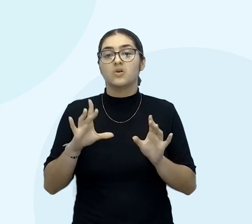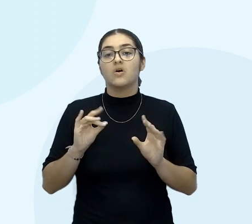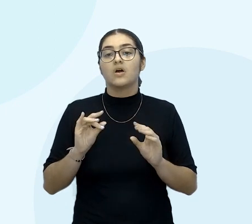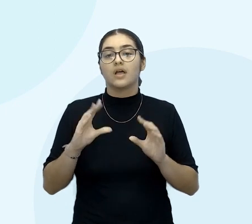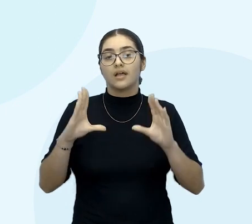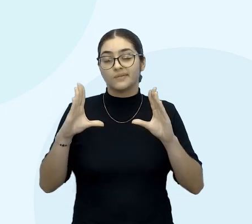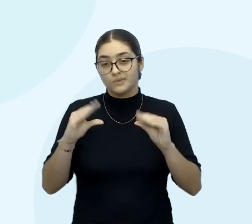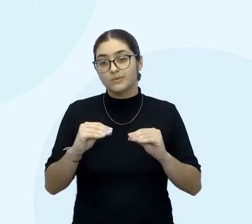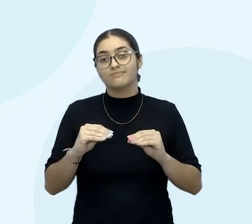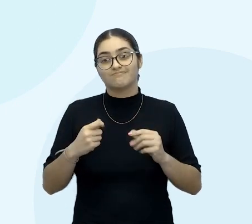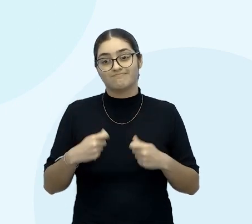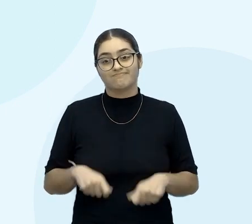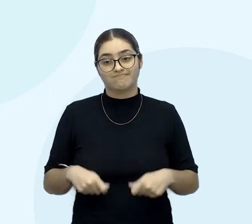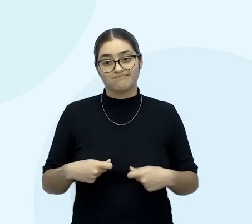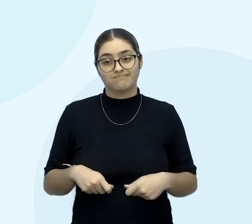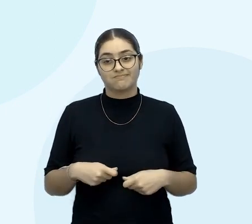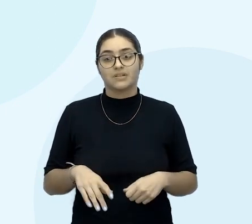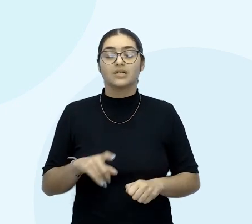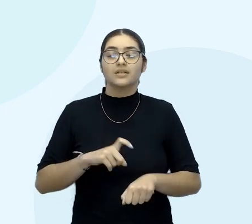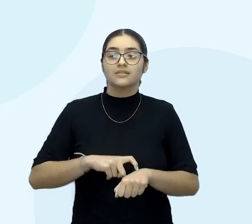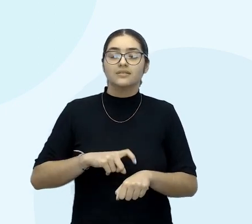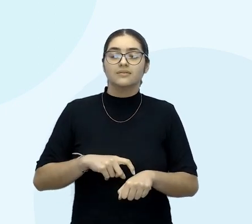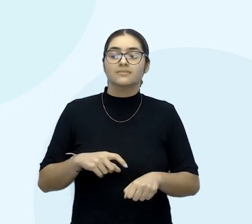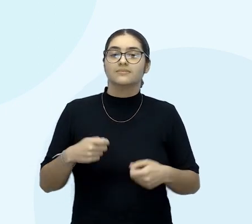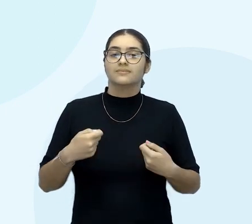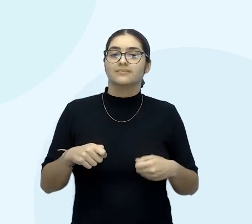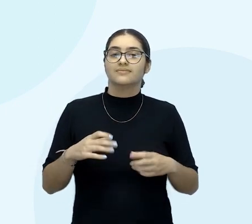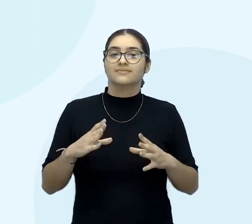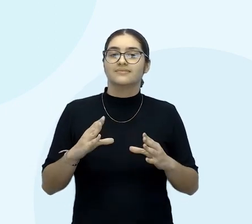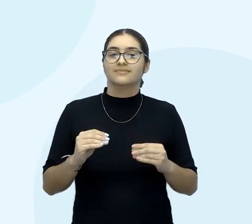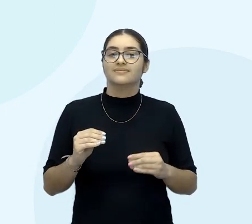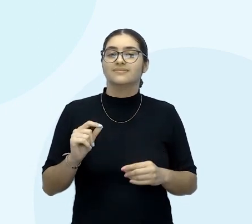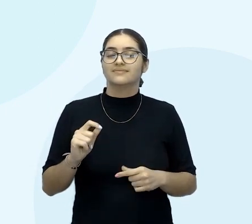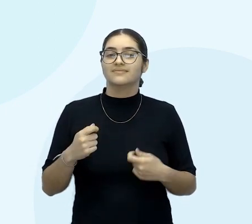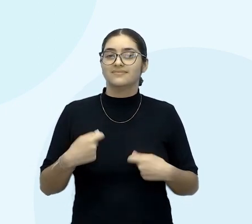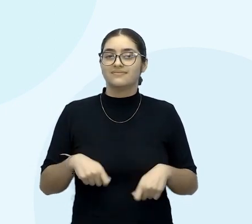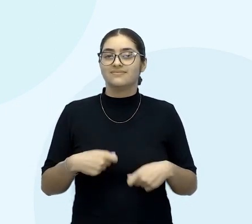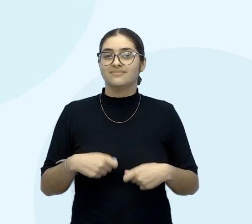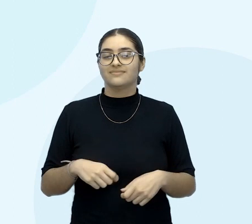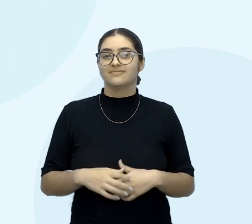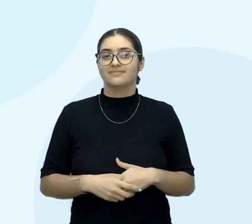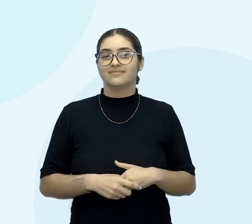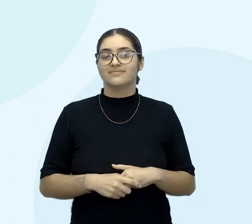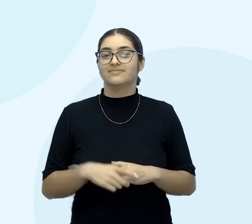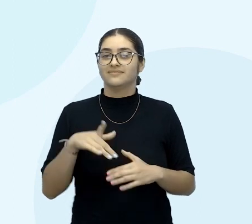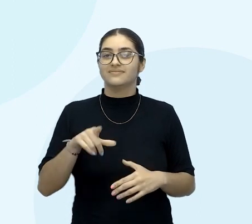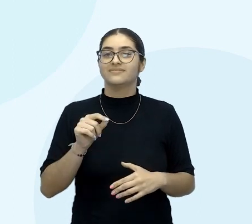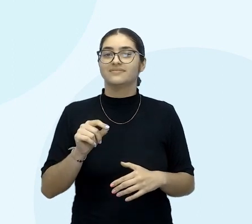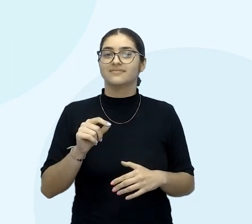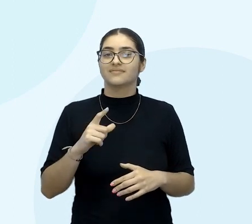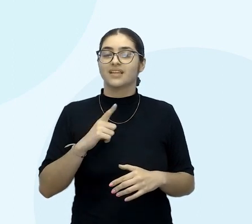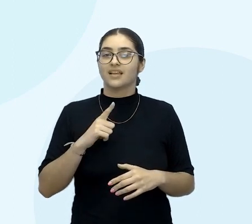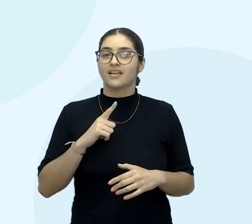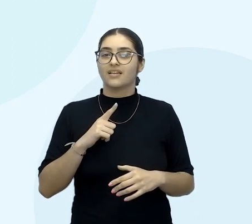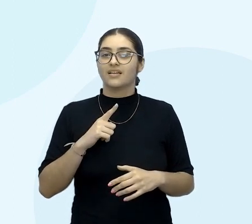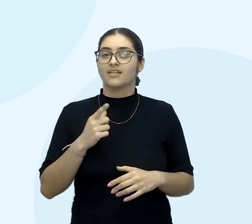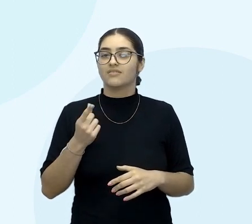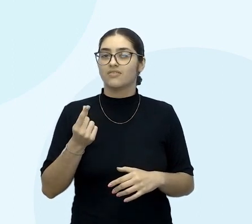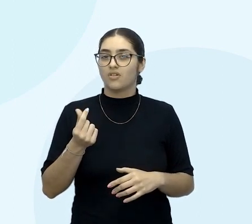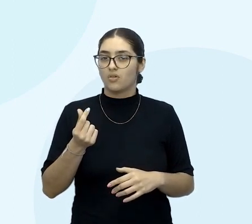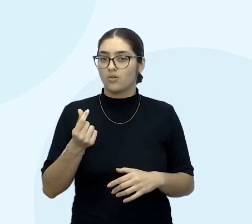a noite. Então, quanto tempo vai ser utilizadas diariamente? E aí você pega o valor da